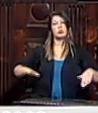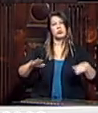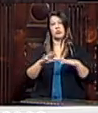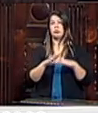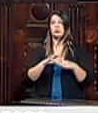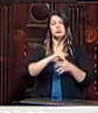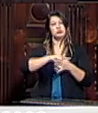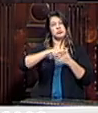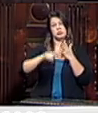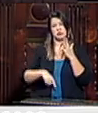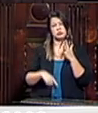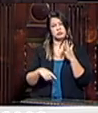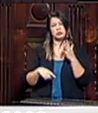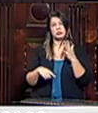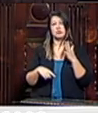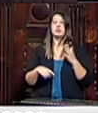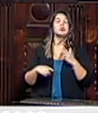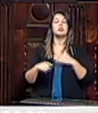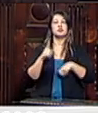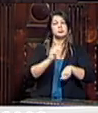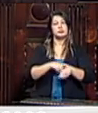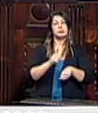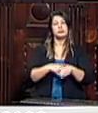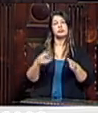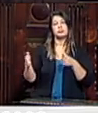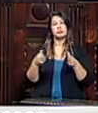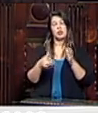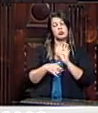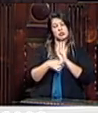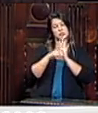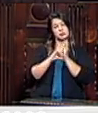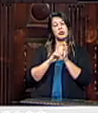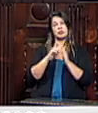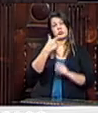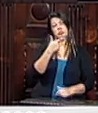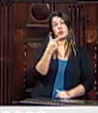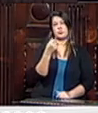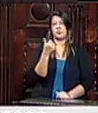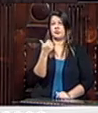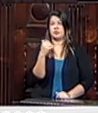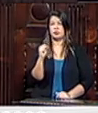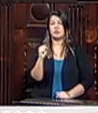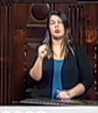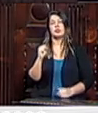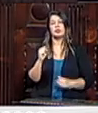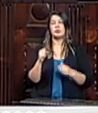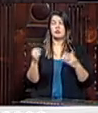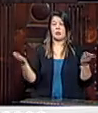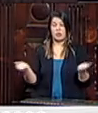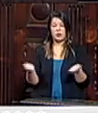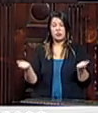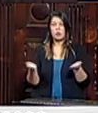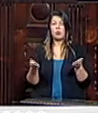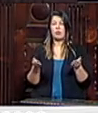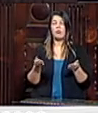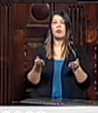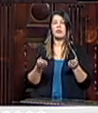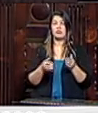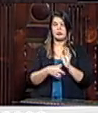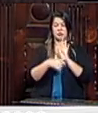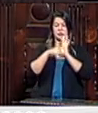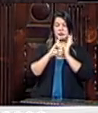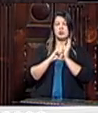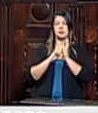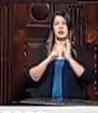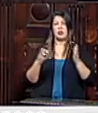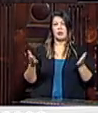os cargos, de maneira simultânea, se antecipando o pleito de 2018 e realizando eleições, como disse o deputado Luiz